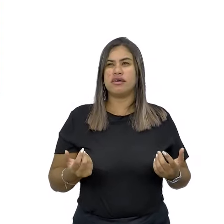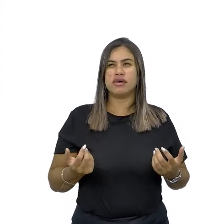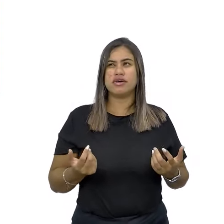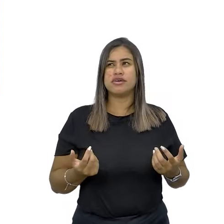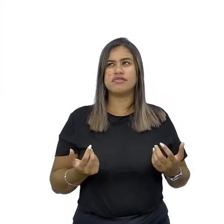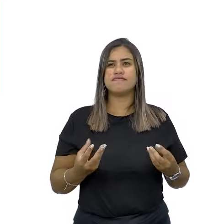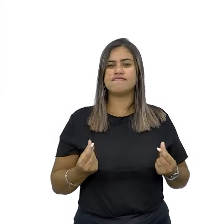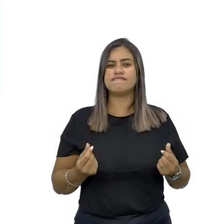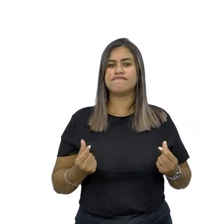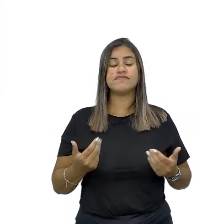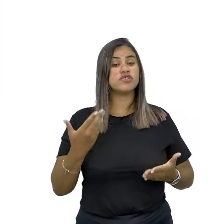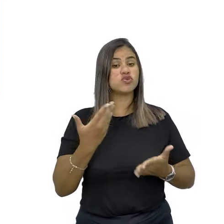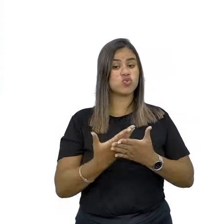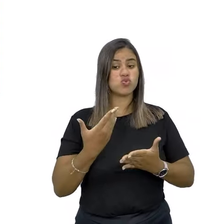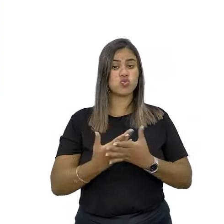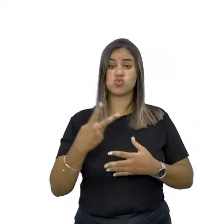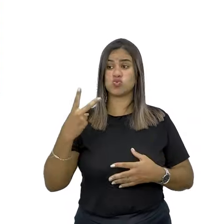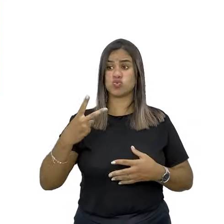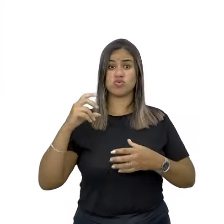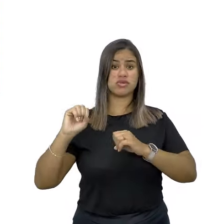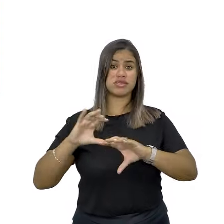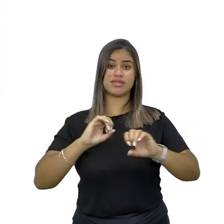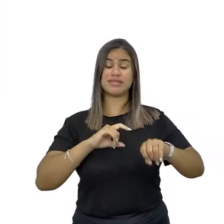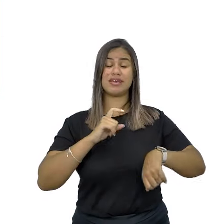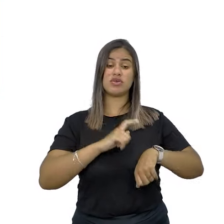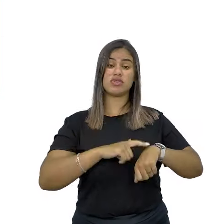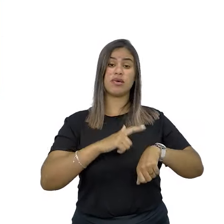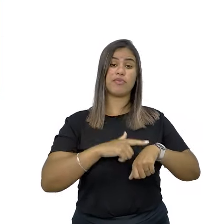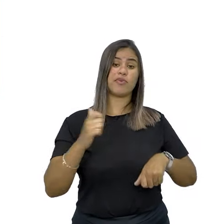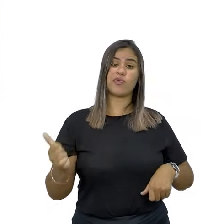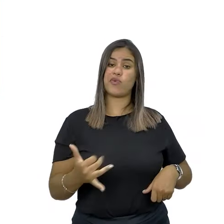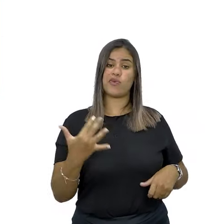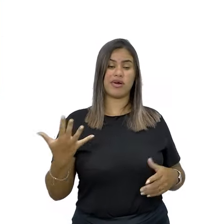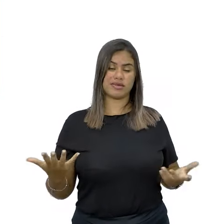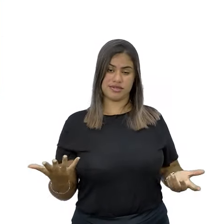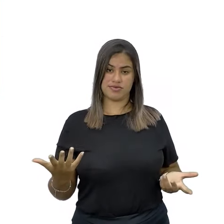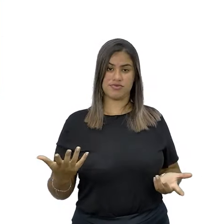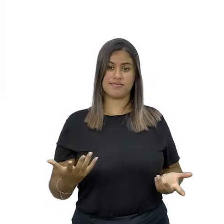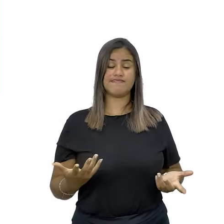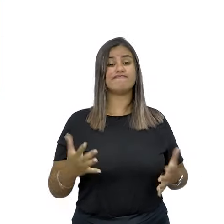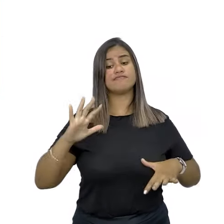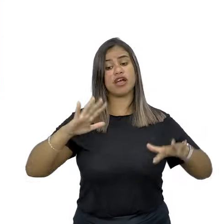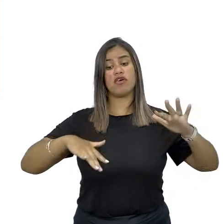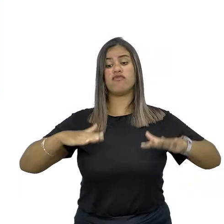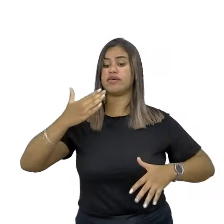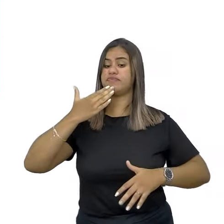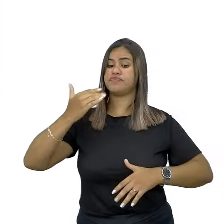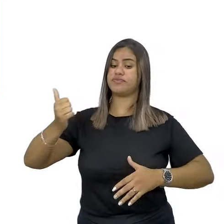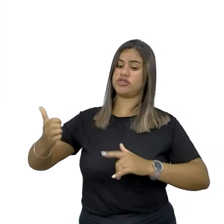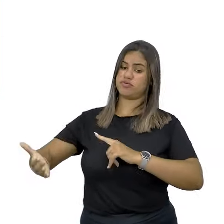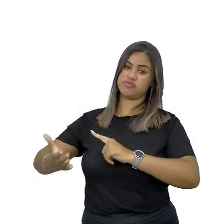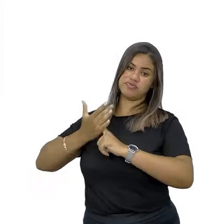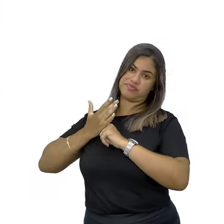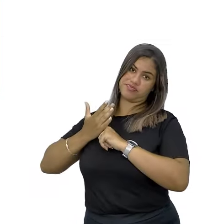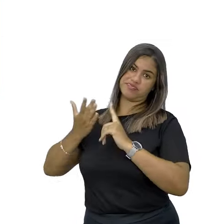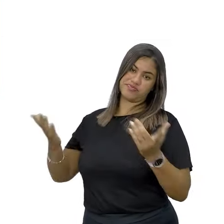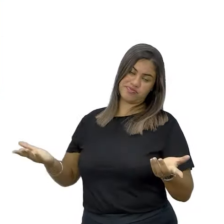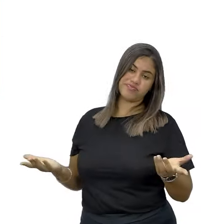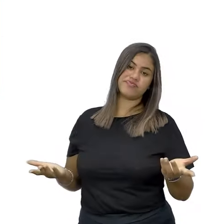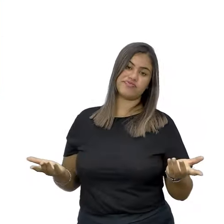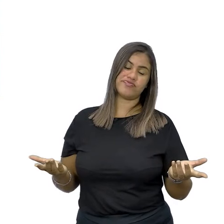ter 2 aulas para aplicar isso? Qual vai ser o meu tempo? Será que eu vou ter que pedir ajuda para algum colega, alguma coisa?